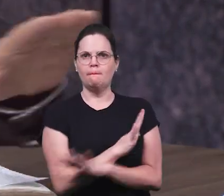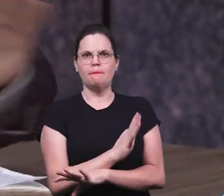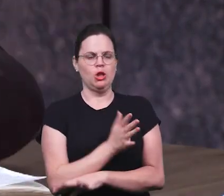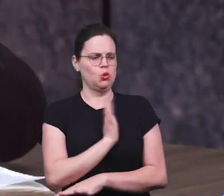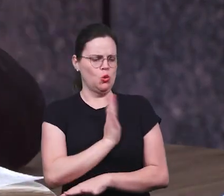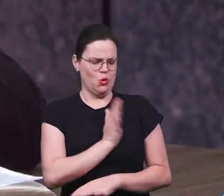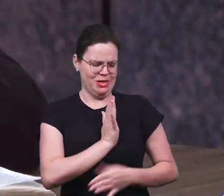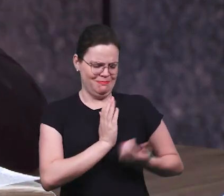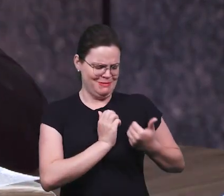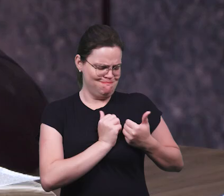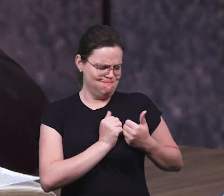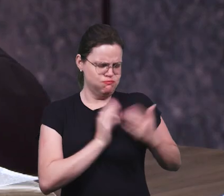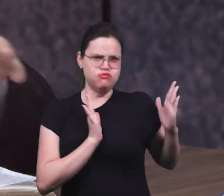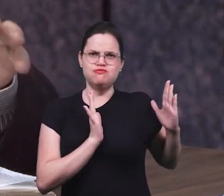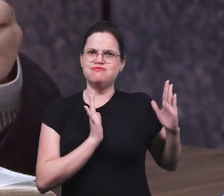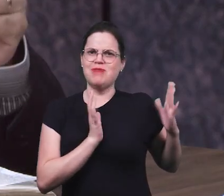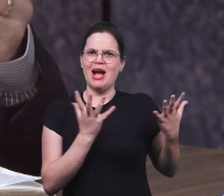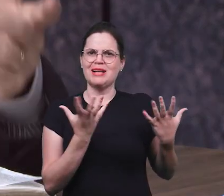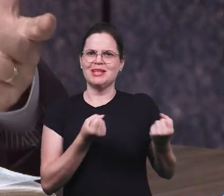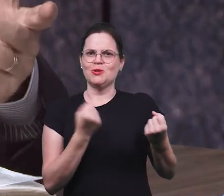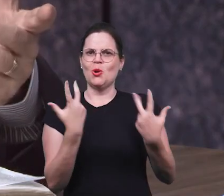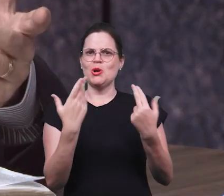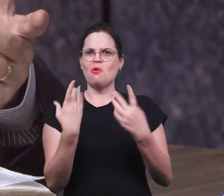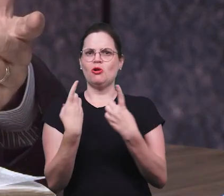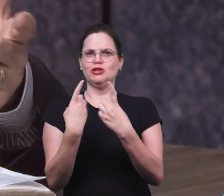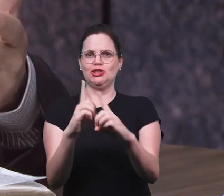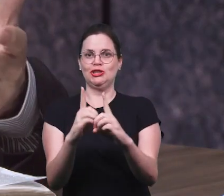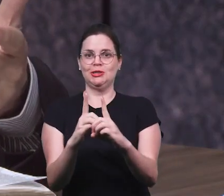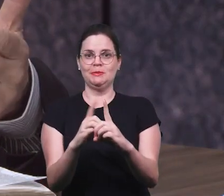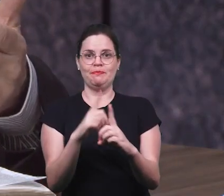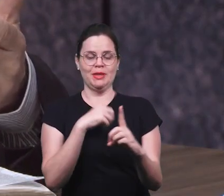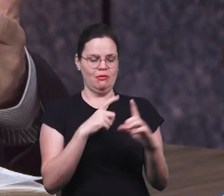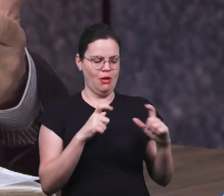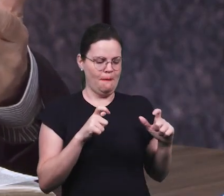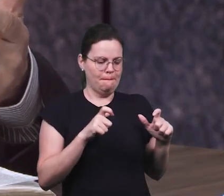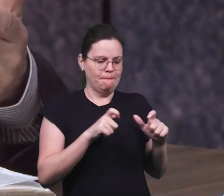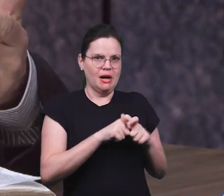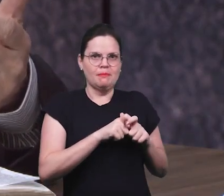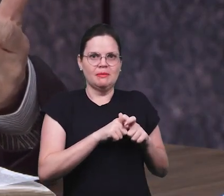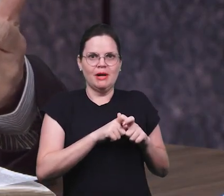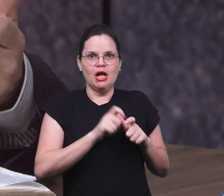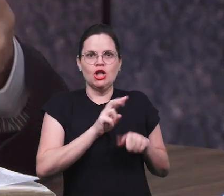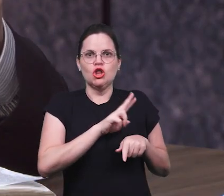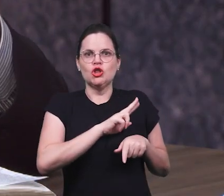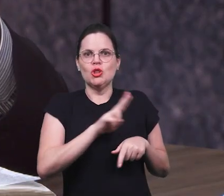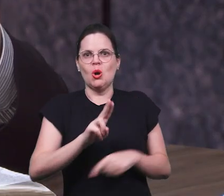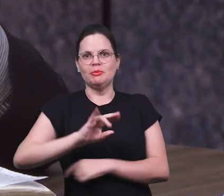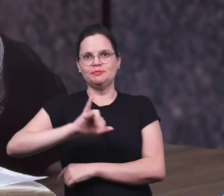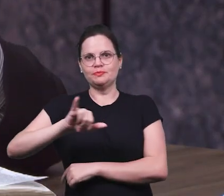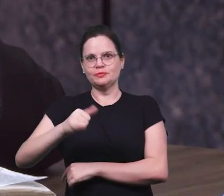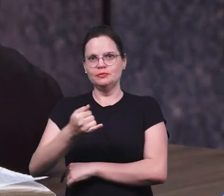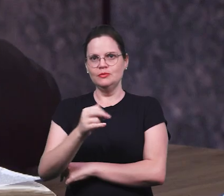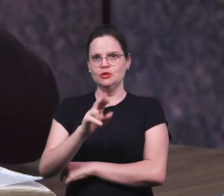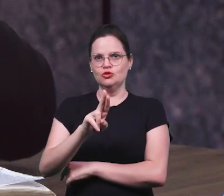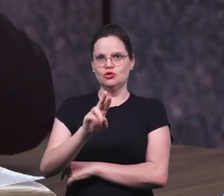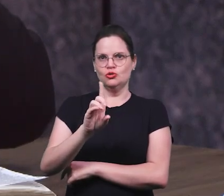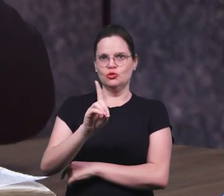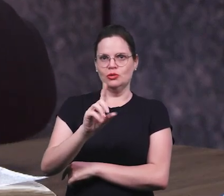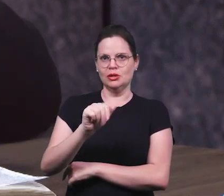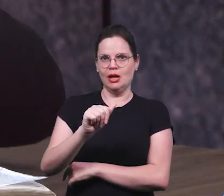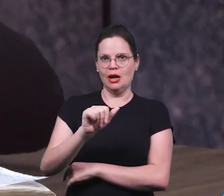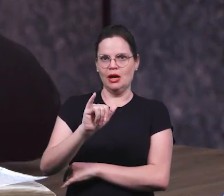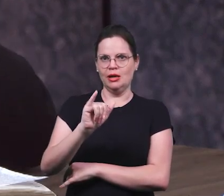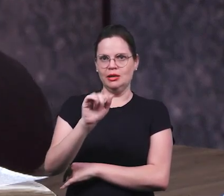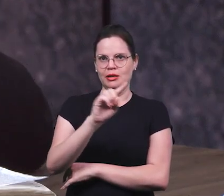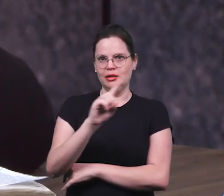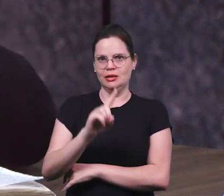os discípulos aceitaram. E tinha uma terceira parte, chamados judaizantes, que eram os judeus que